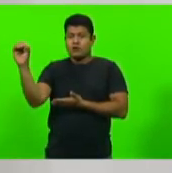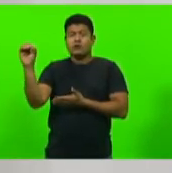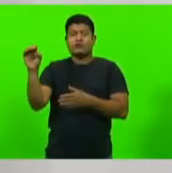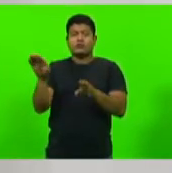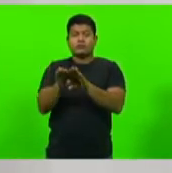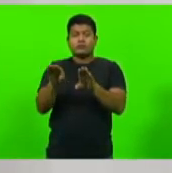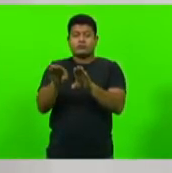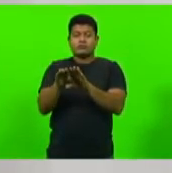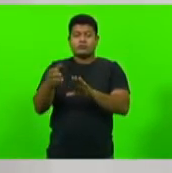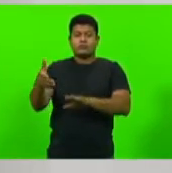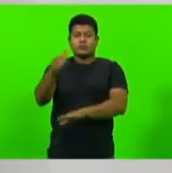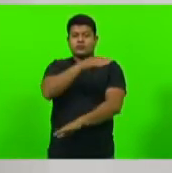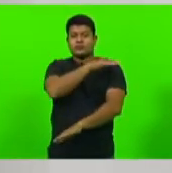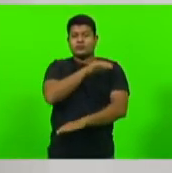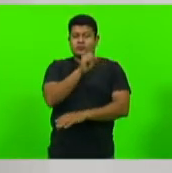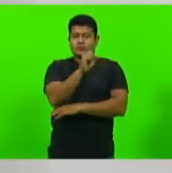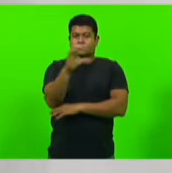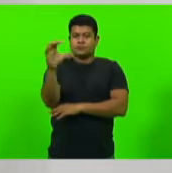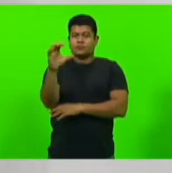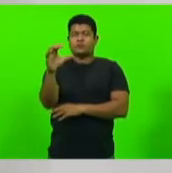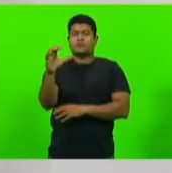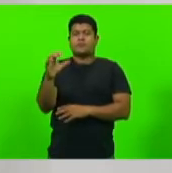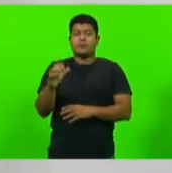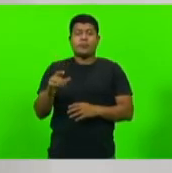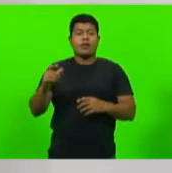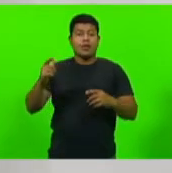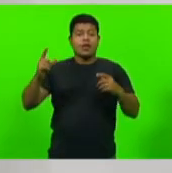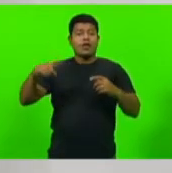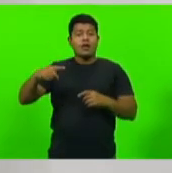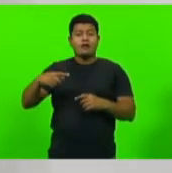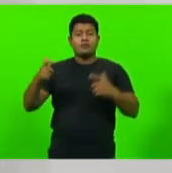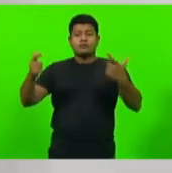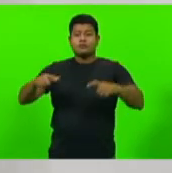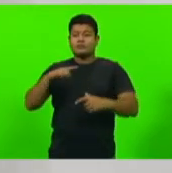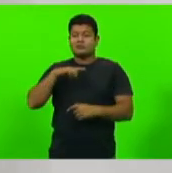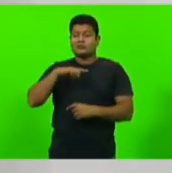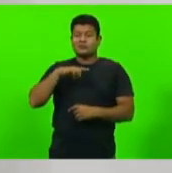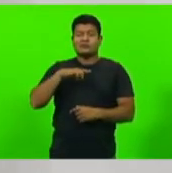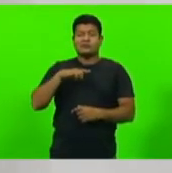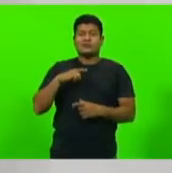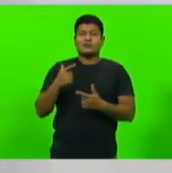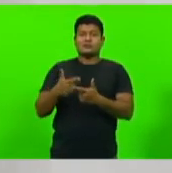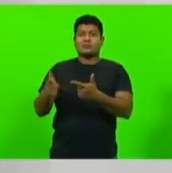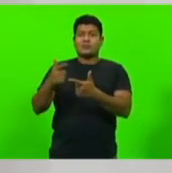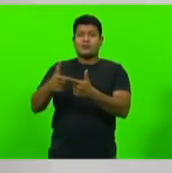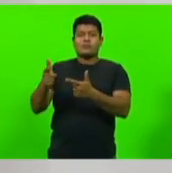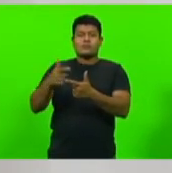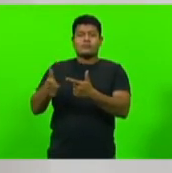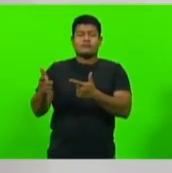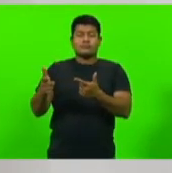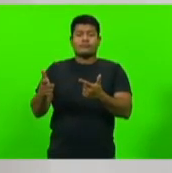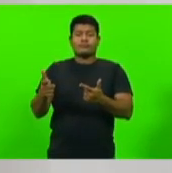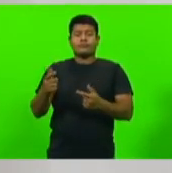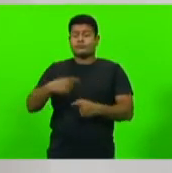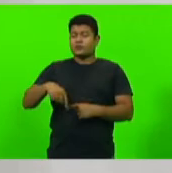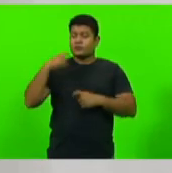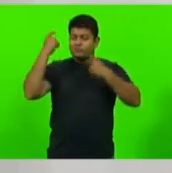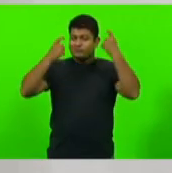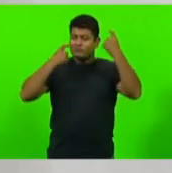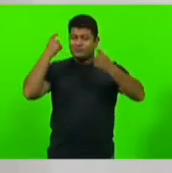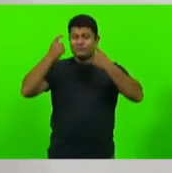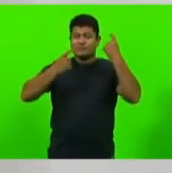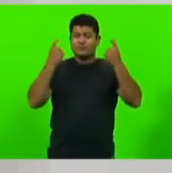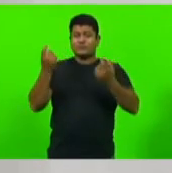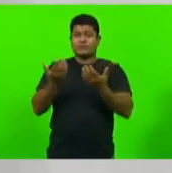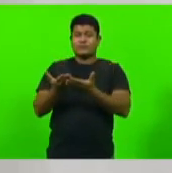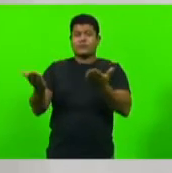da Serra Catarinense, dos Planaltos, que era onde nós mais tínhamos essa preocupação com a estiagem. Esse processo está